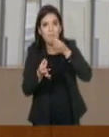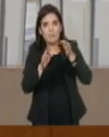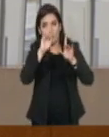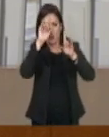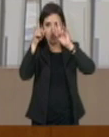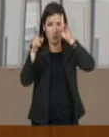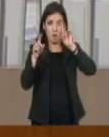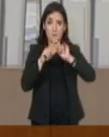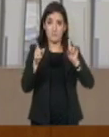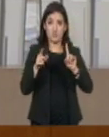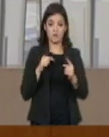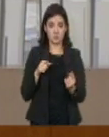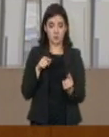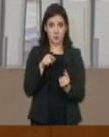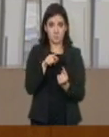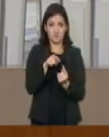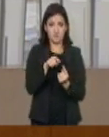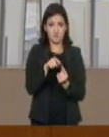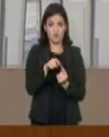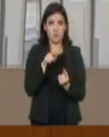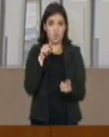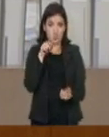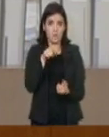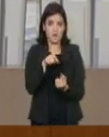aos fins da persecução criminal,